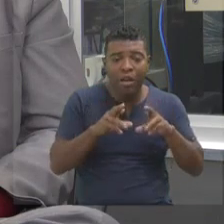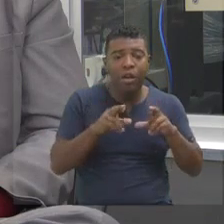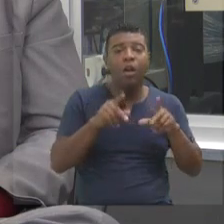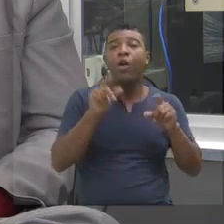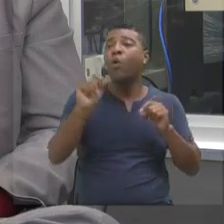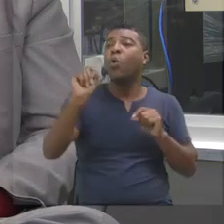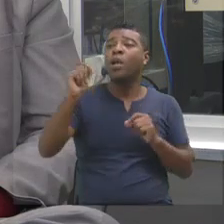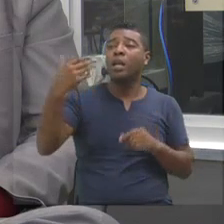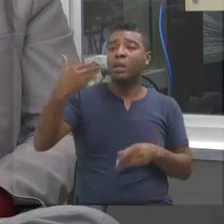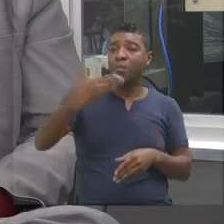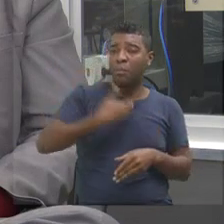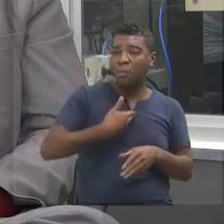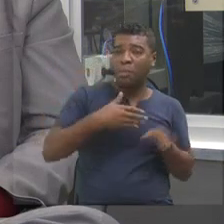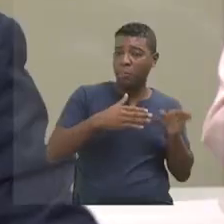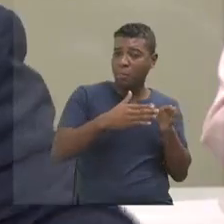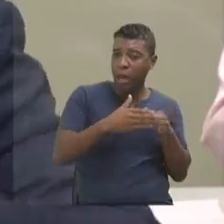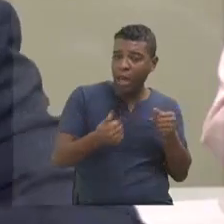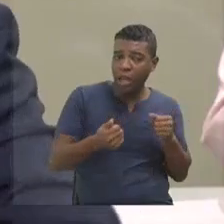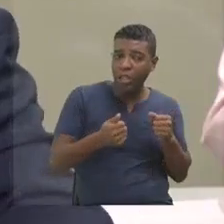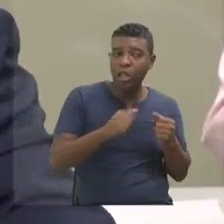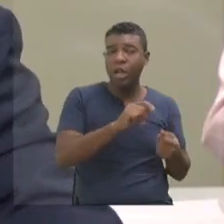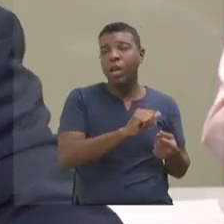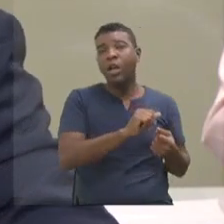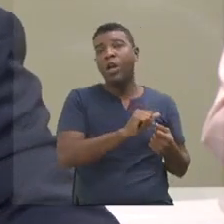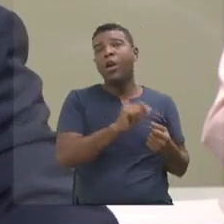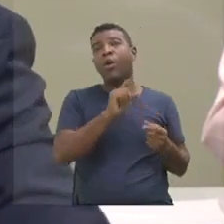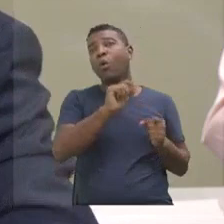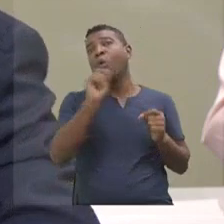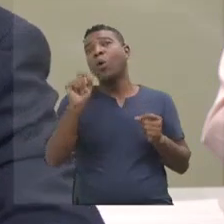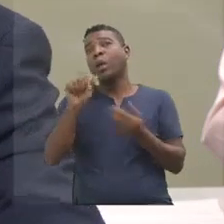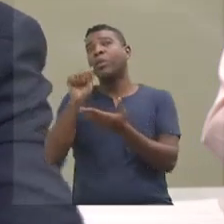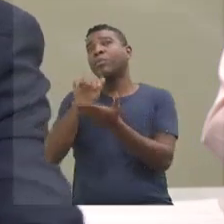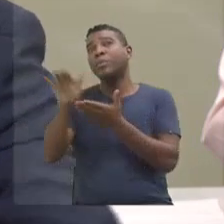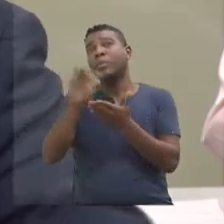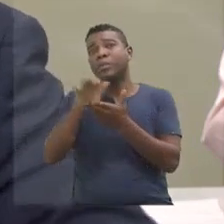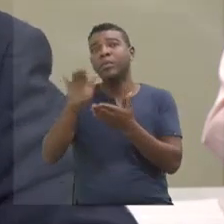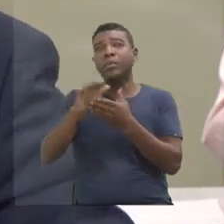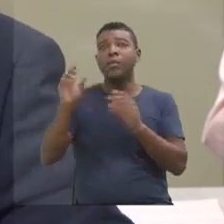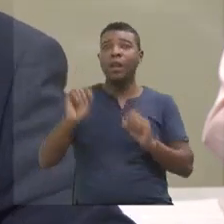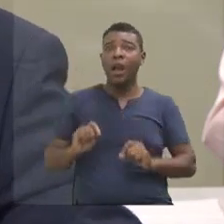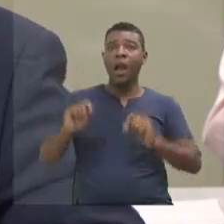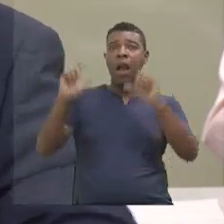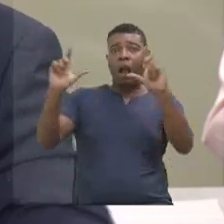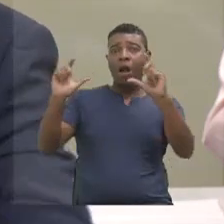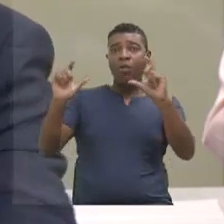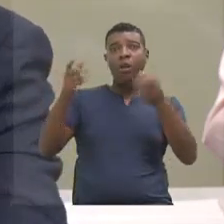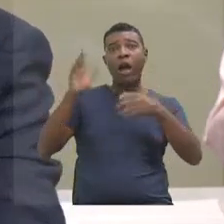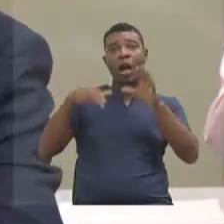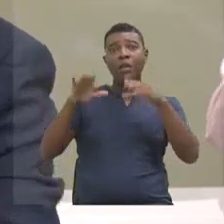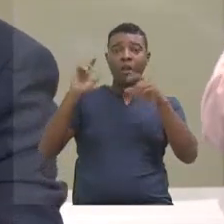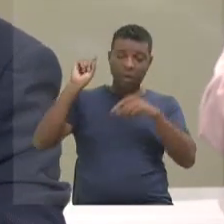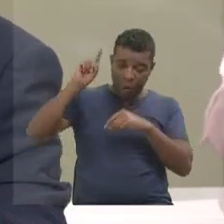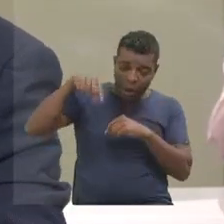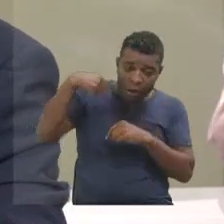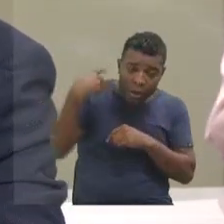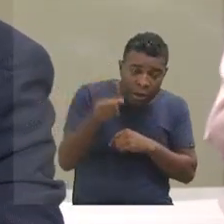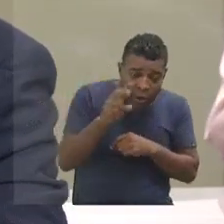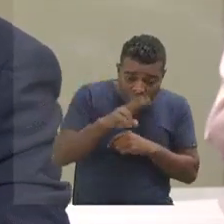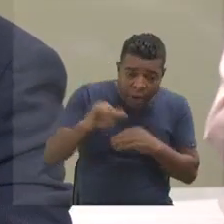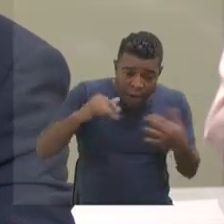é solicitado e aquilo que consome um custo alto e na verdade às vezes não vai ter depois